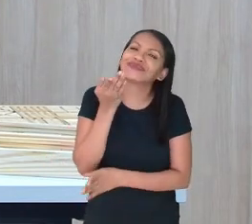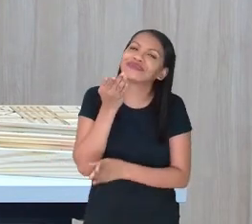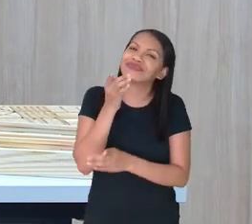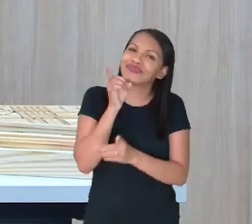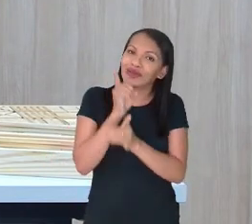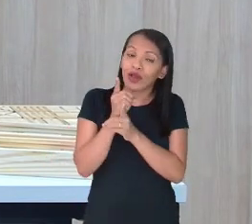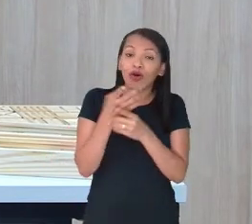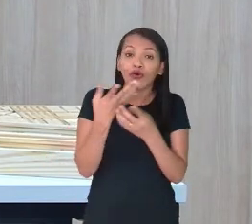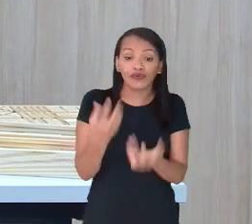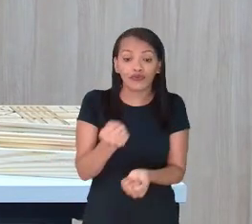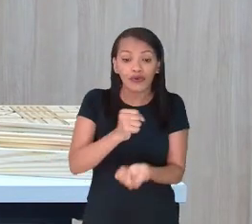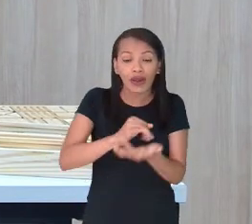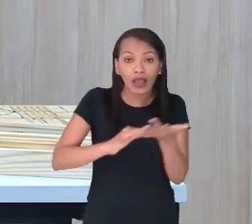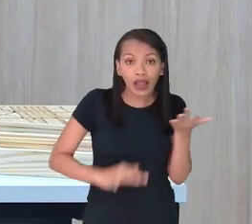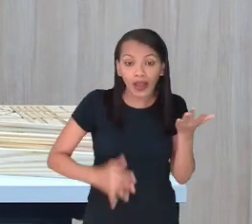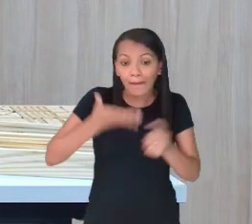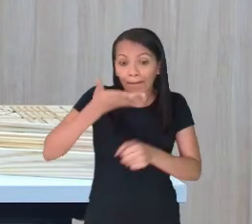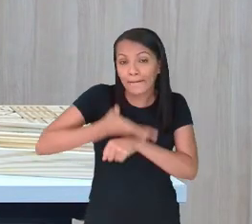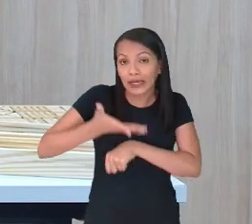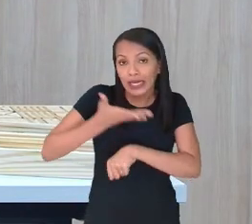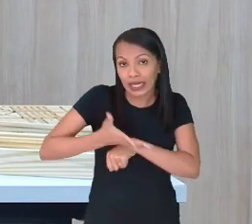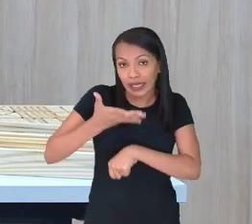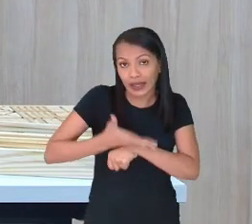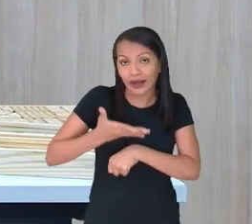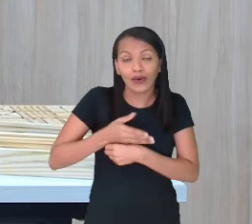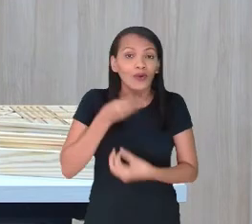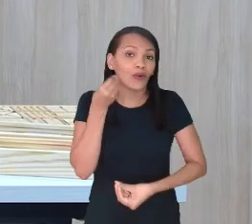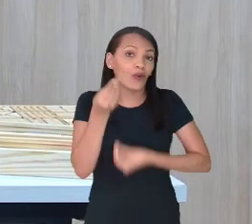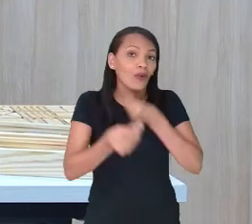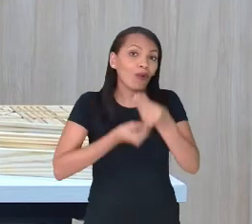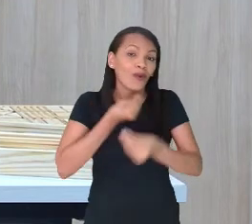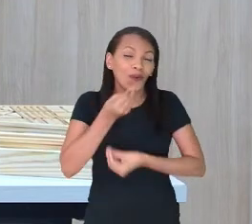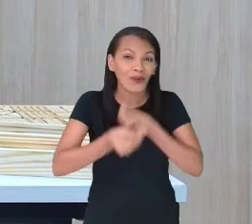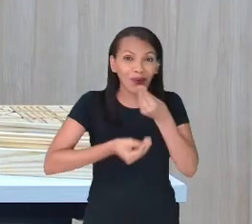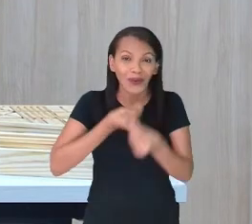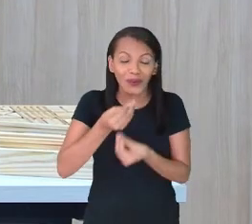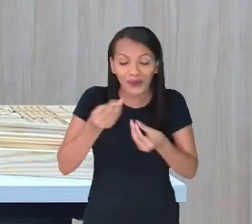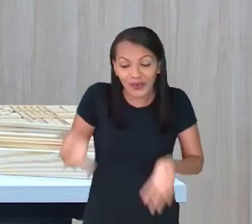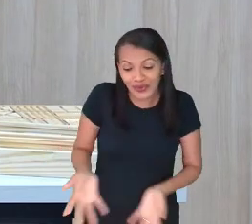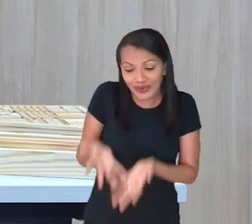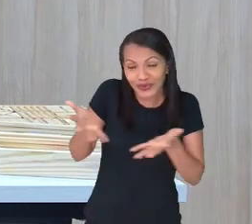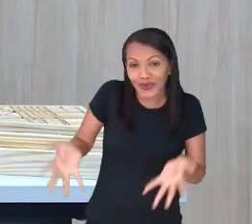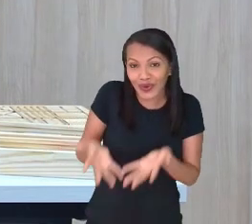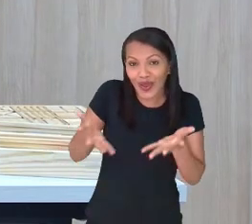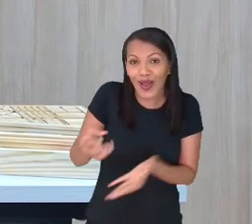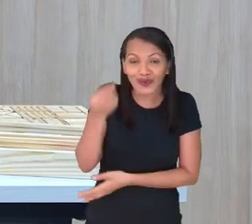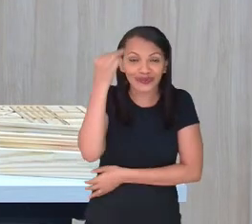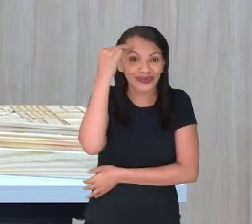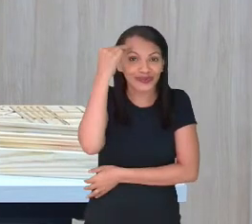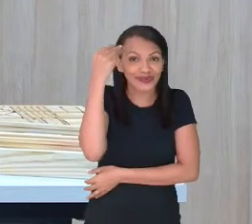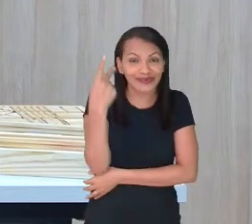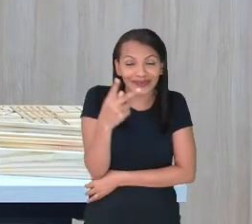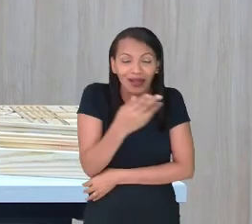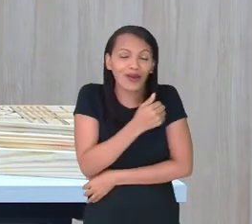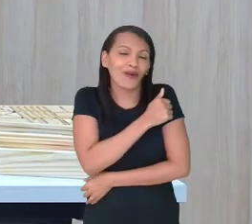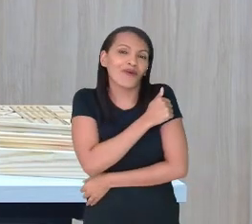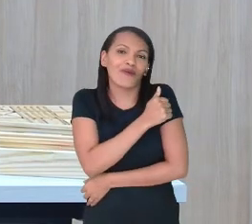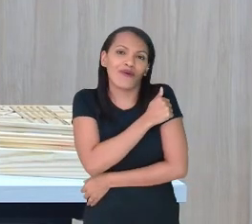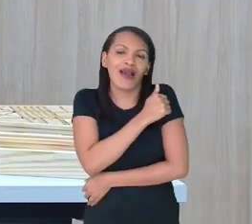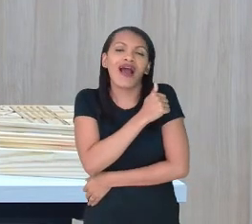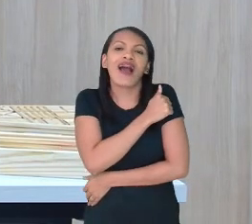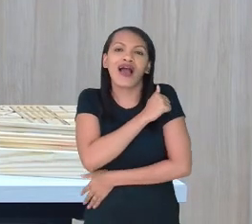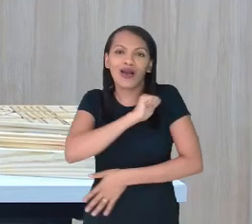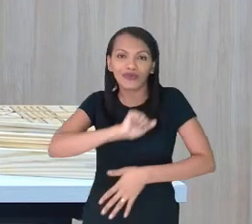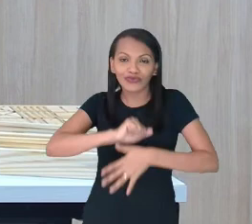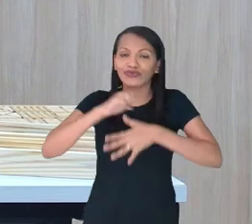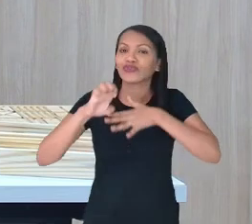mostrar atividades práticas de como trabalhar e estimular a memória do seu estudante no atendimento,